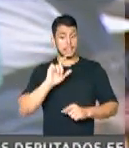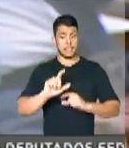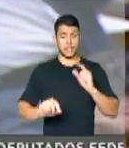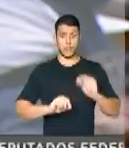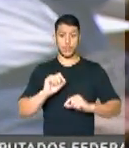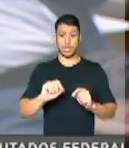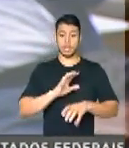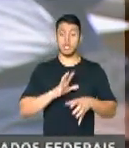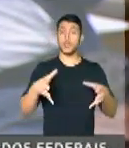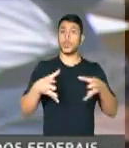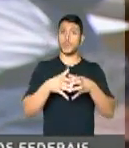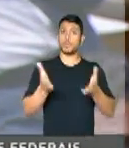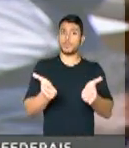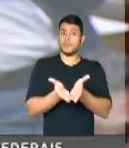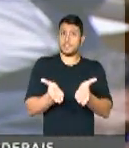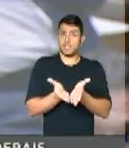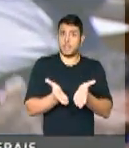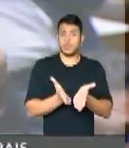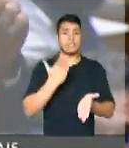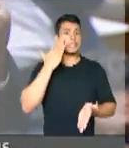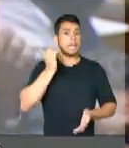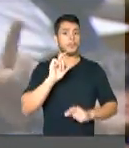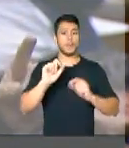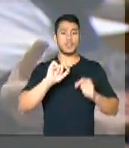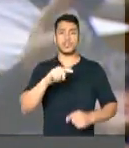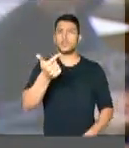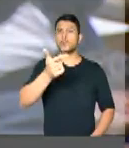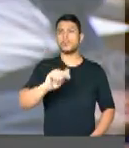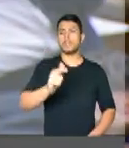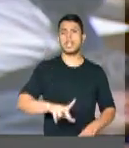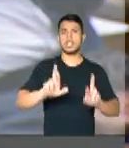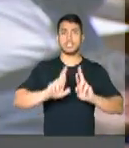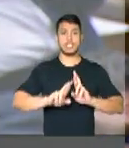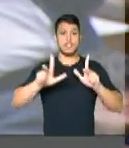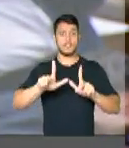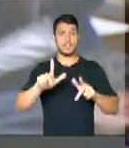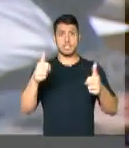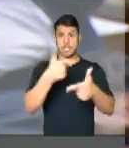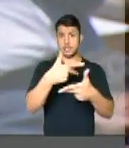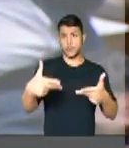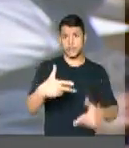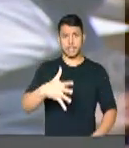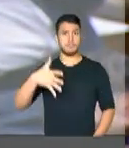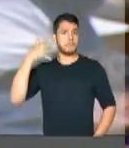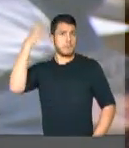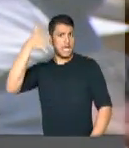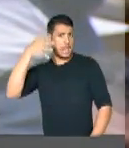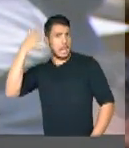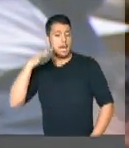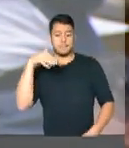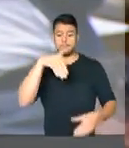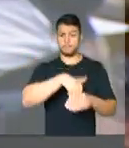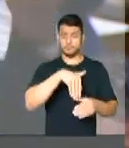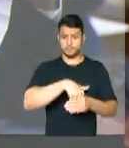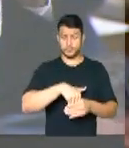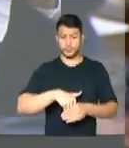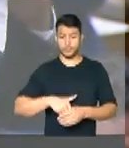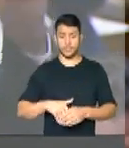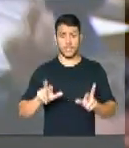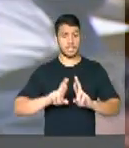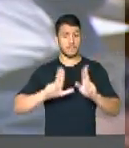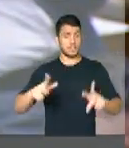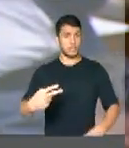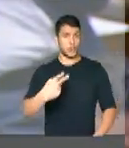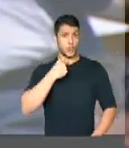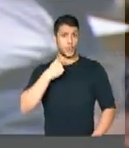absoluta que a bancada evangélica sabe que não vai haver diferença entre o que se prega e o que se vota. Essa